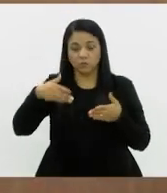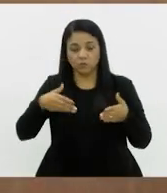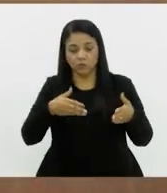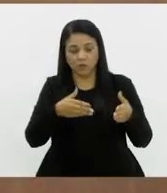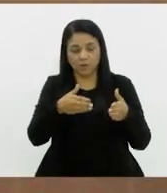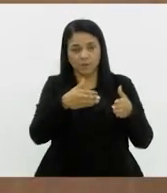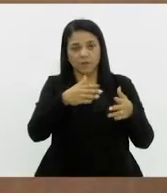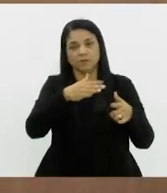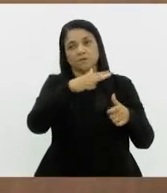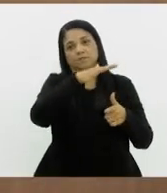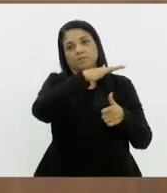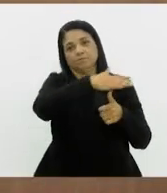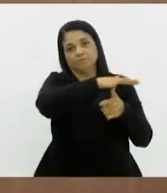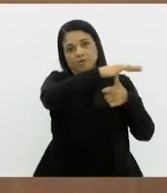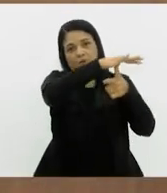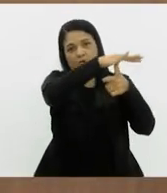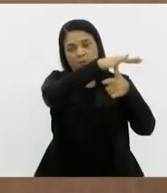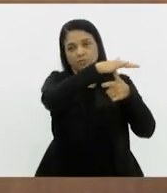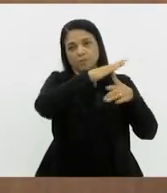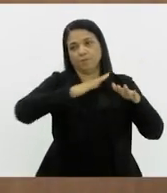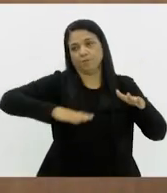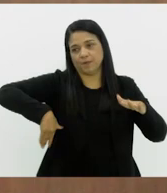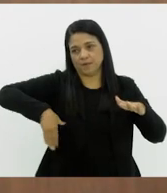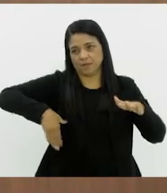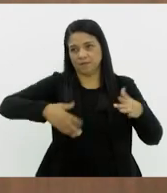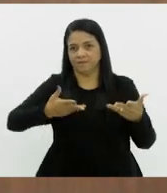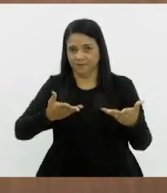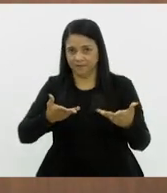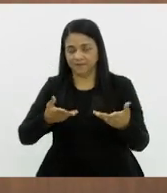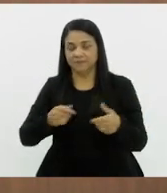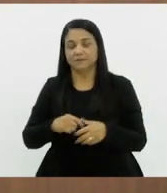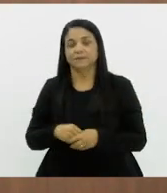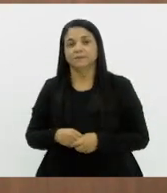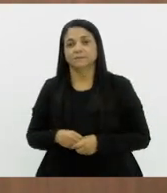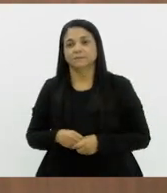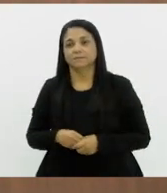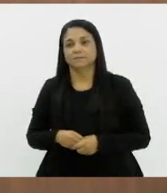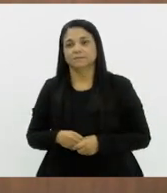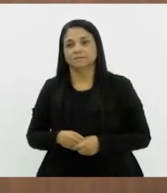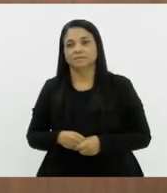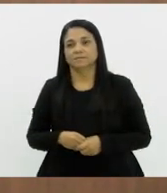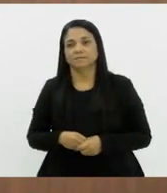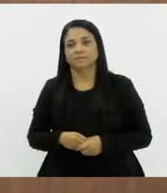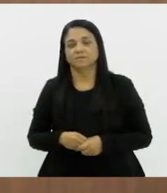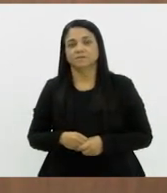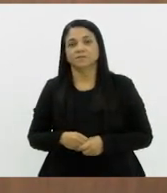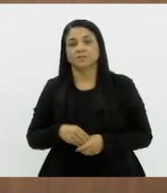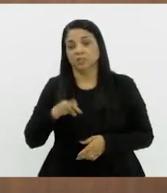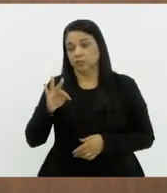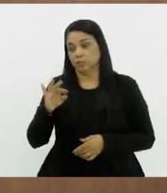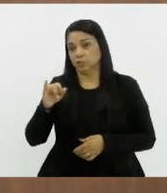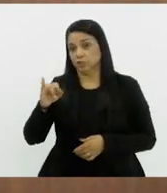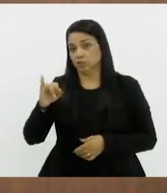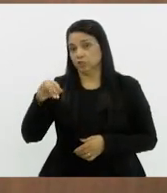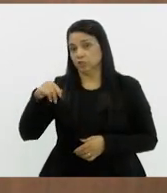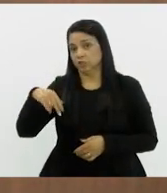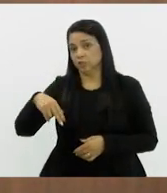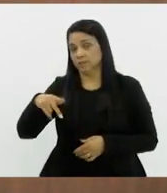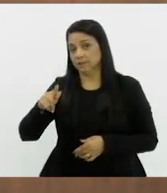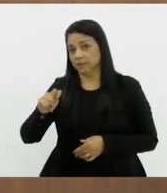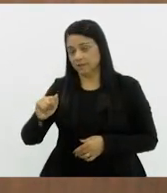praia. Então, entre as posições Tinga e Alá, que seria daqui, da posição Tinga, até a posição